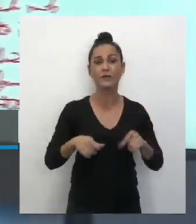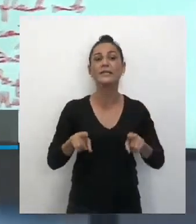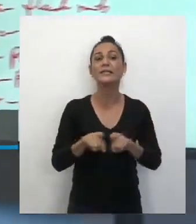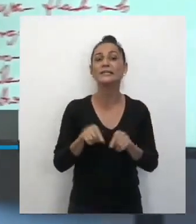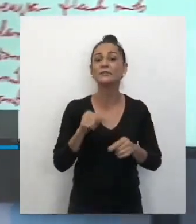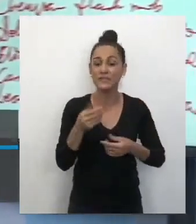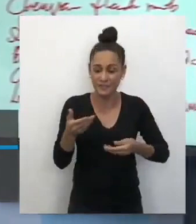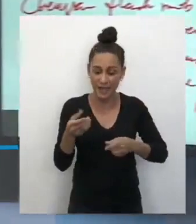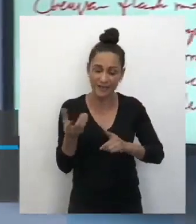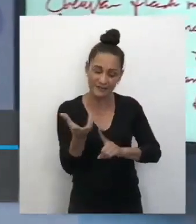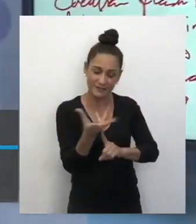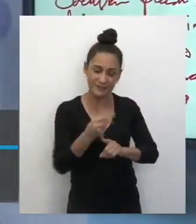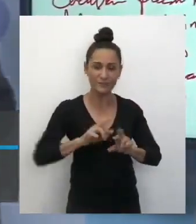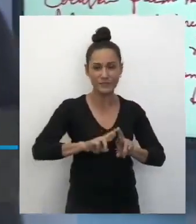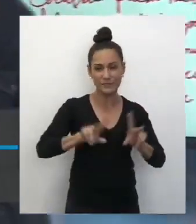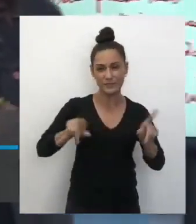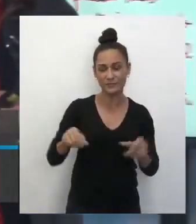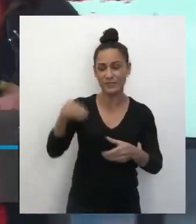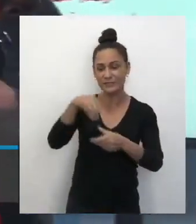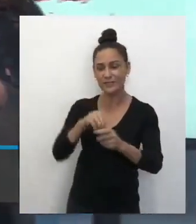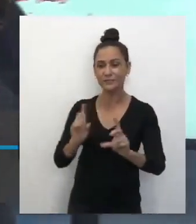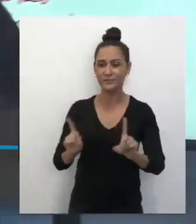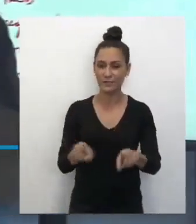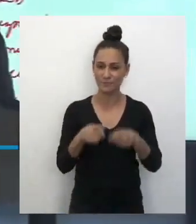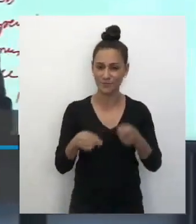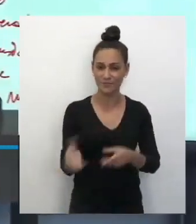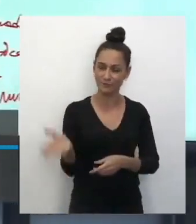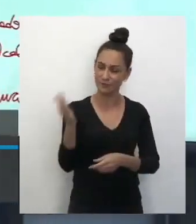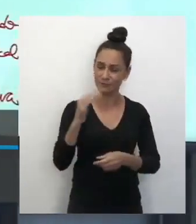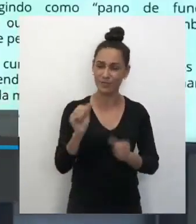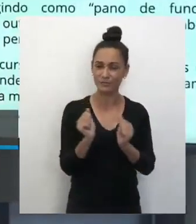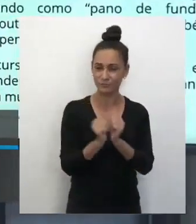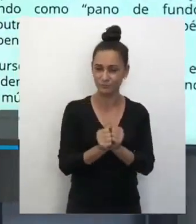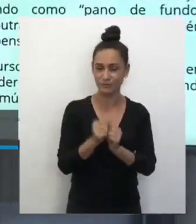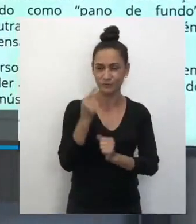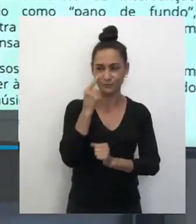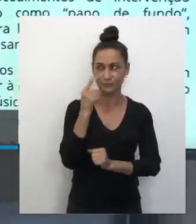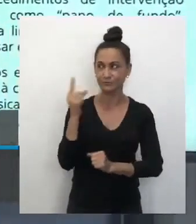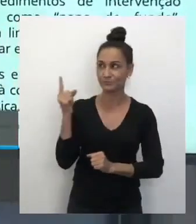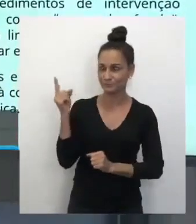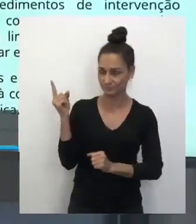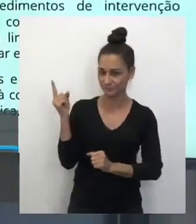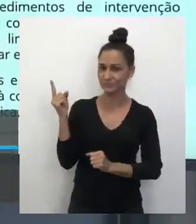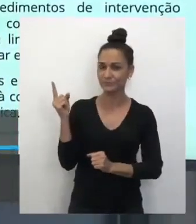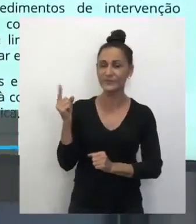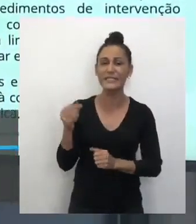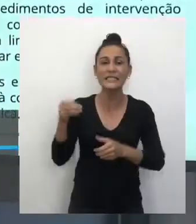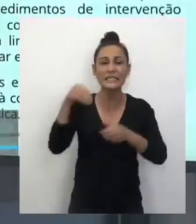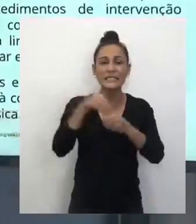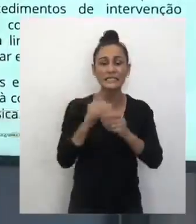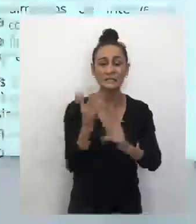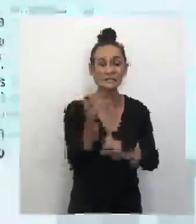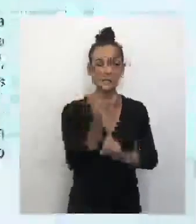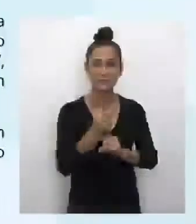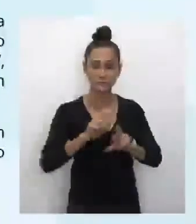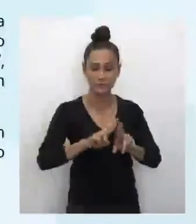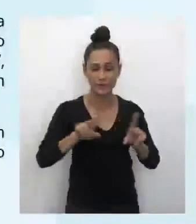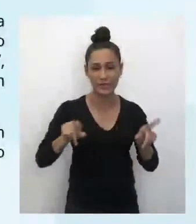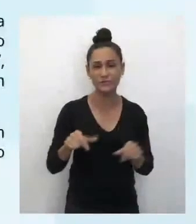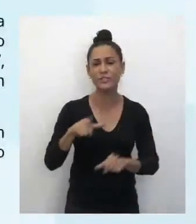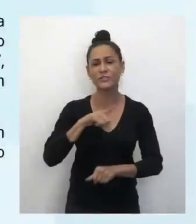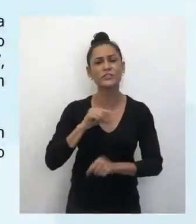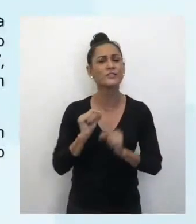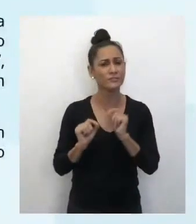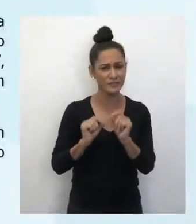de intervenção artística em música, tá? Vamos lá, então? Então, gente, dentro da intervenção artística, a gente sabe,